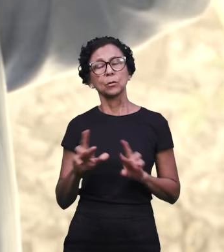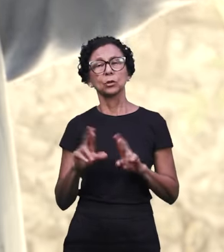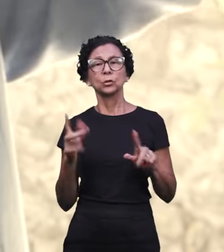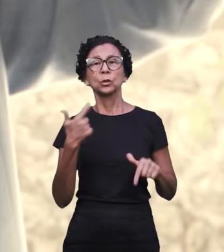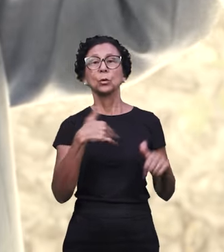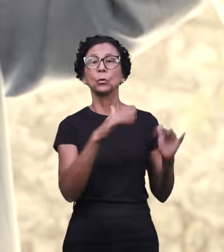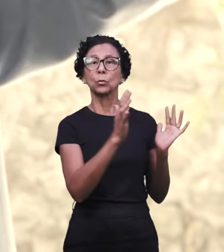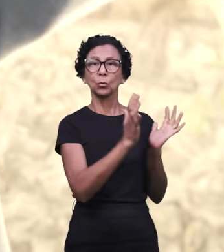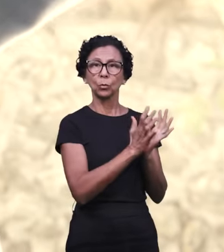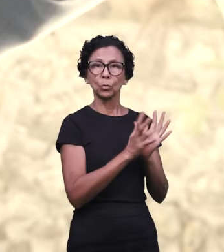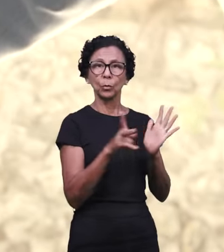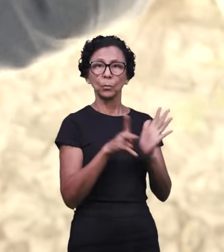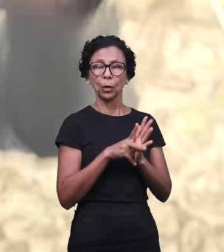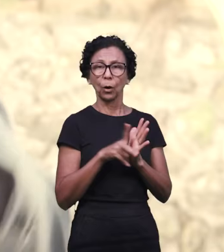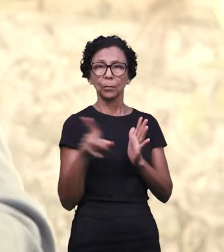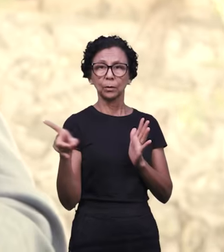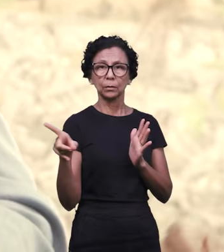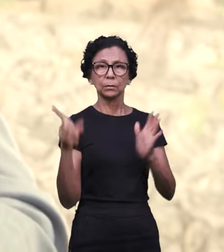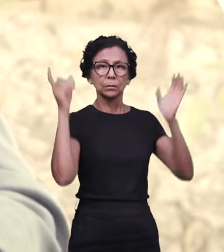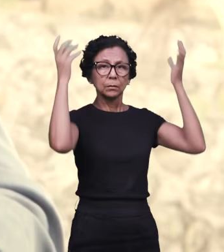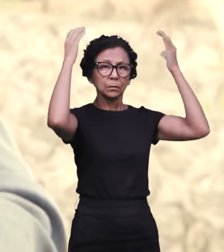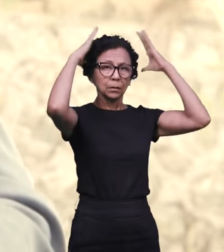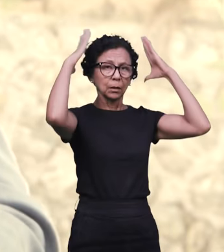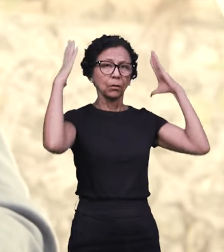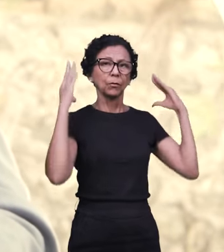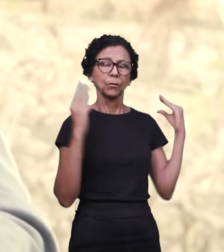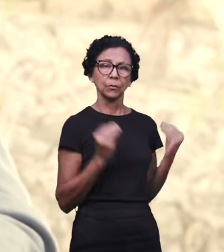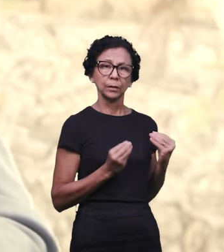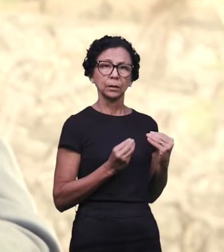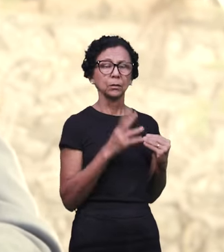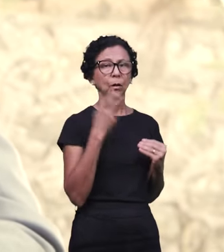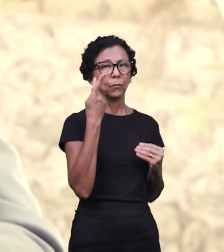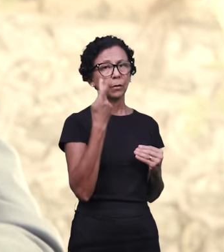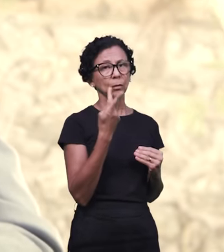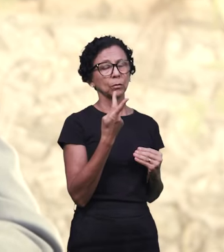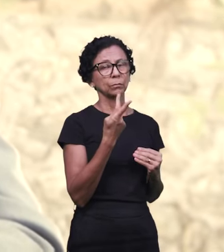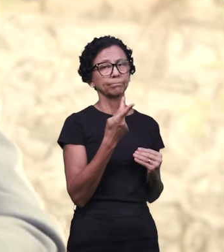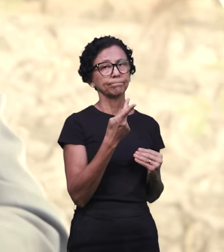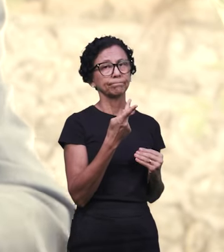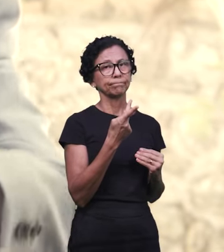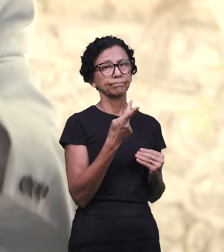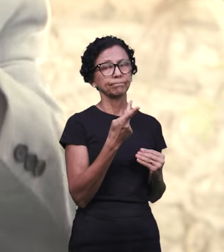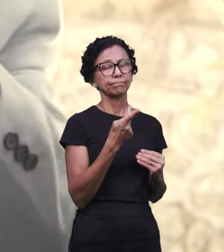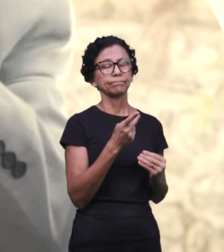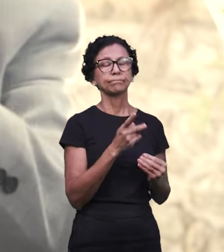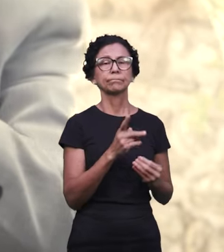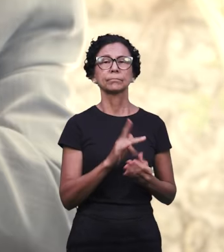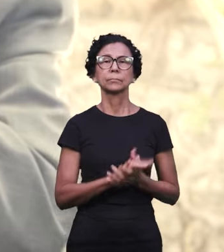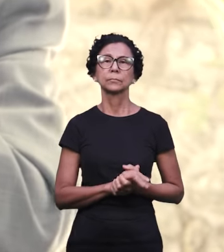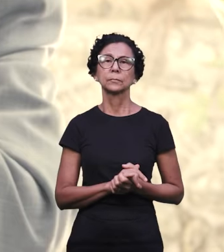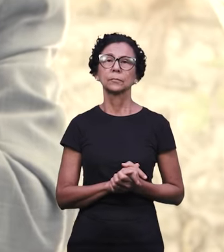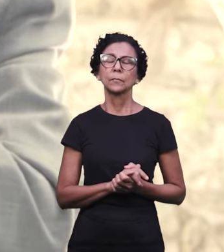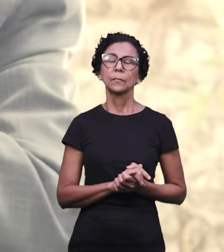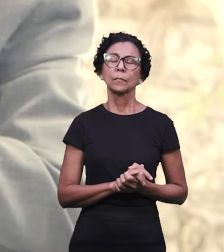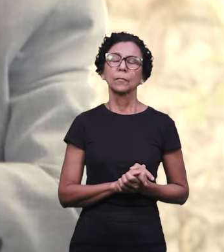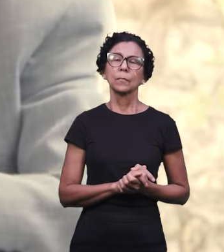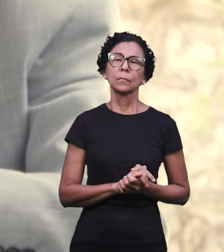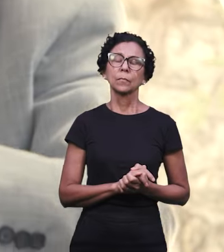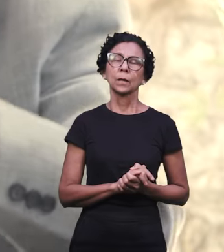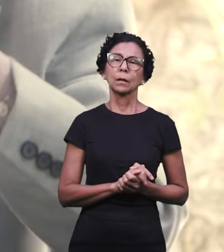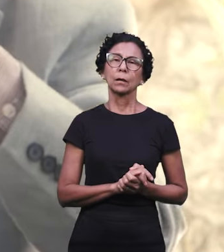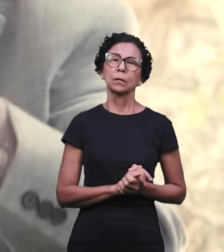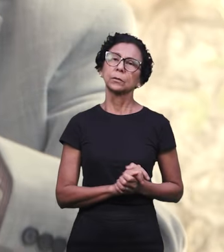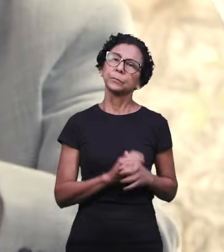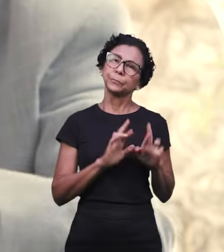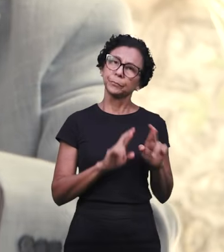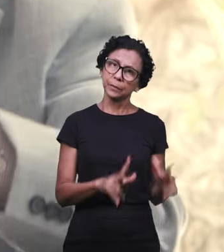os calvinistas inventaram outras. Meus queridos, isso é uma palavra de advertência. Todos os momentos que nós temos